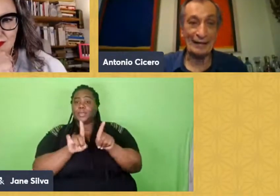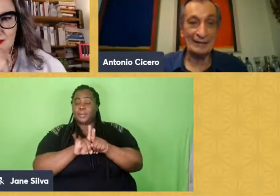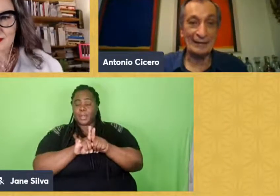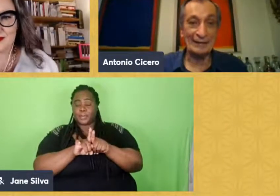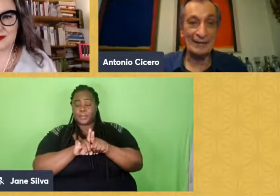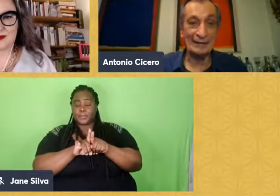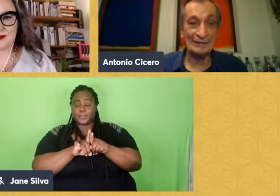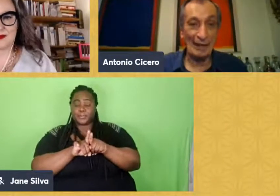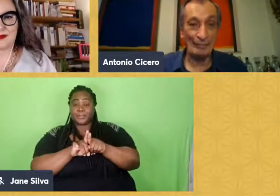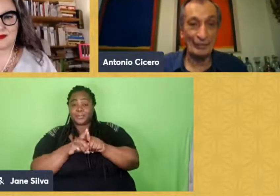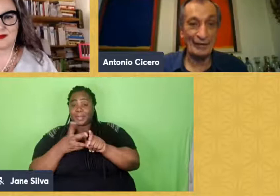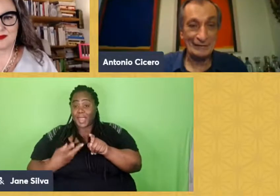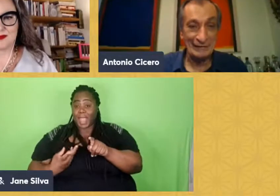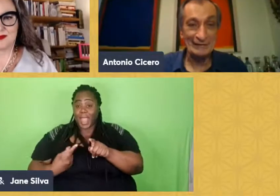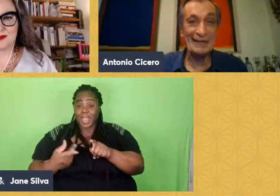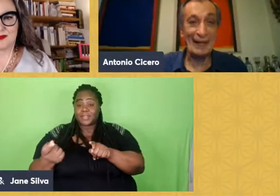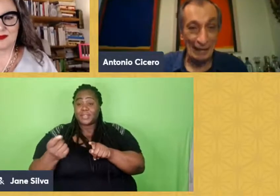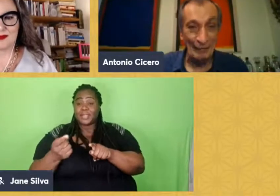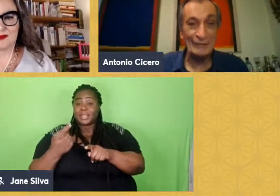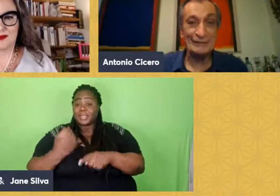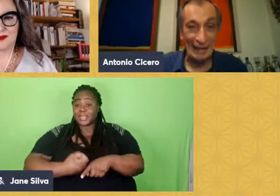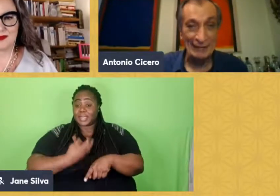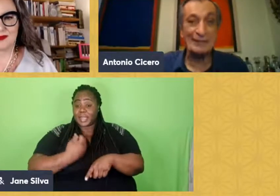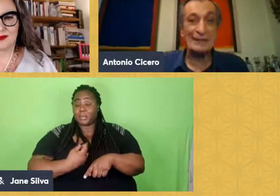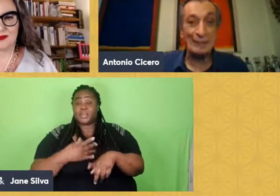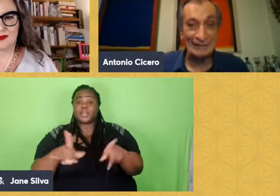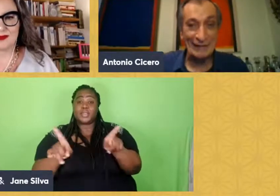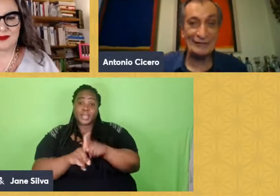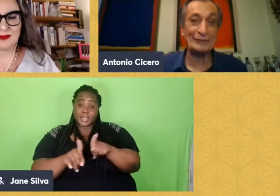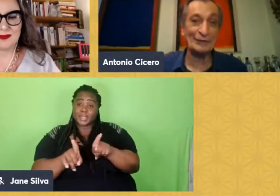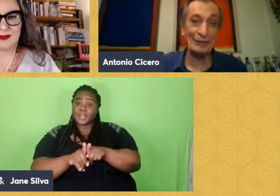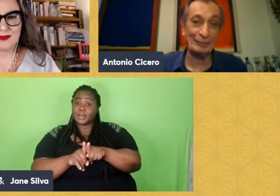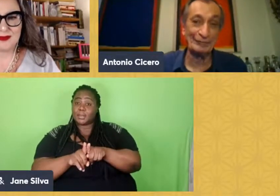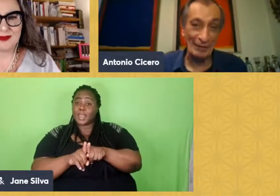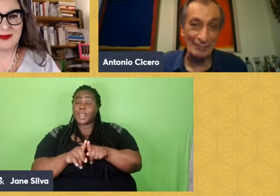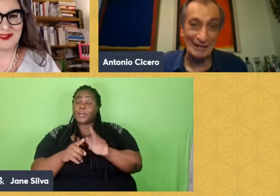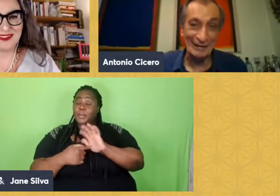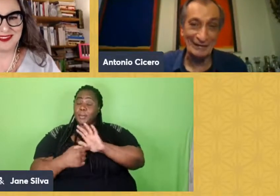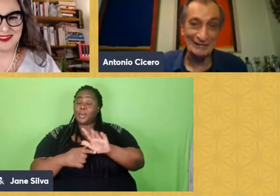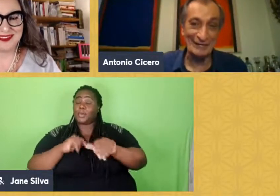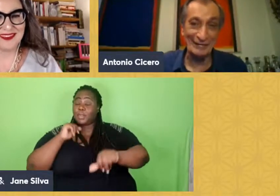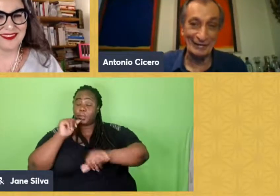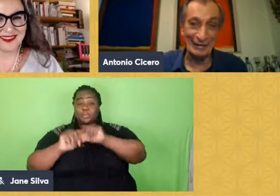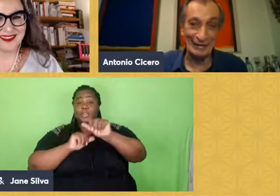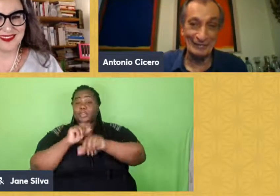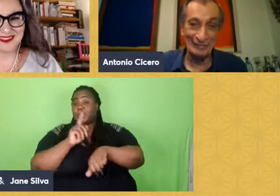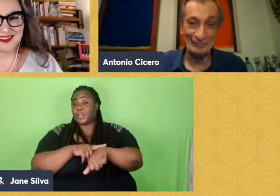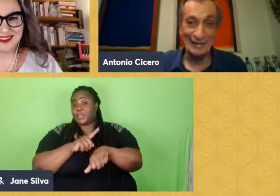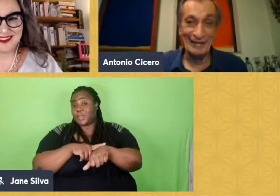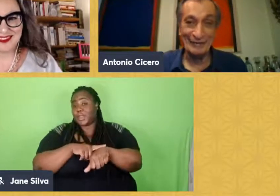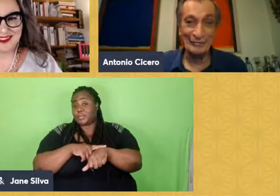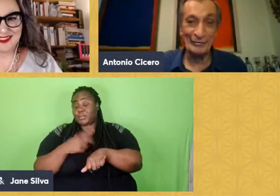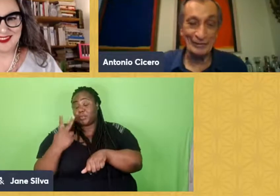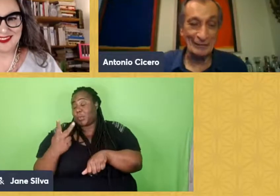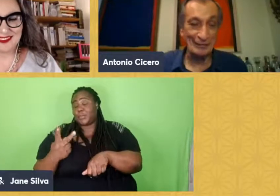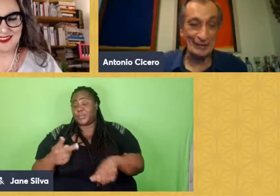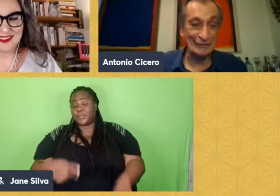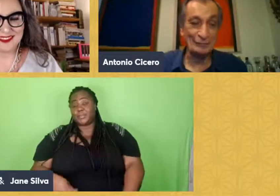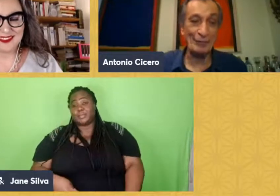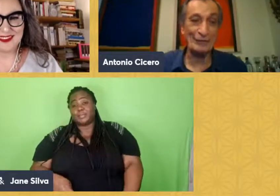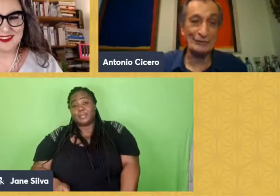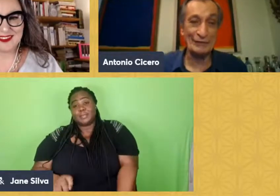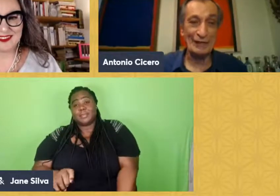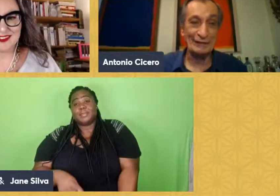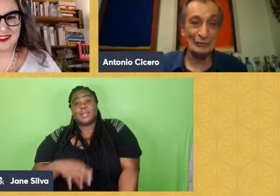a eternidade da poesia celebram exatamente a passagem do tempo, também eles, na verdade. Curiosamente,